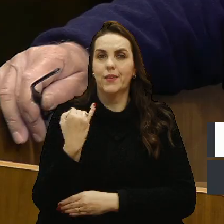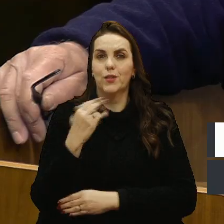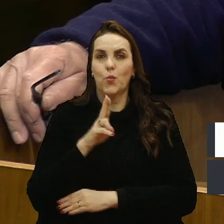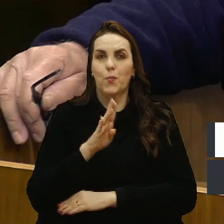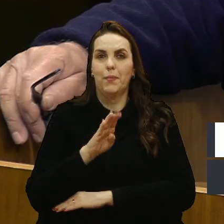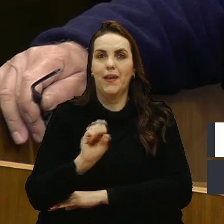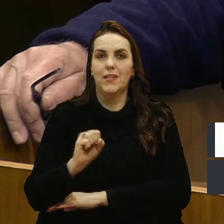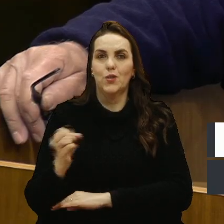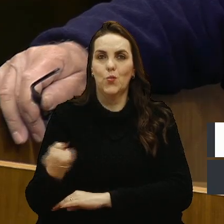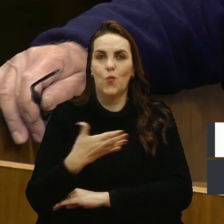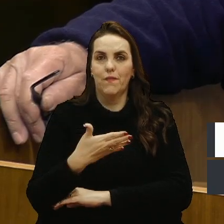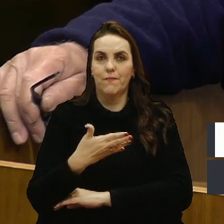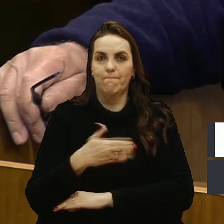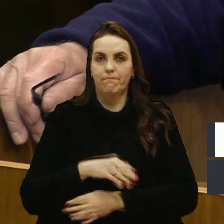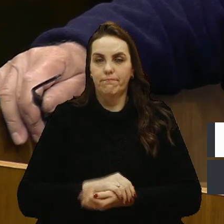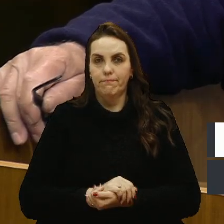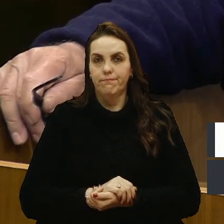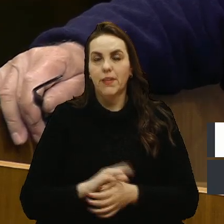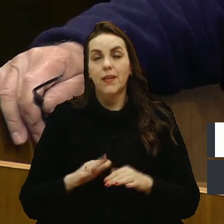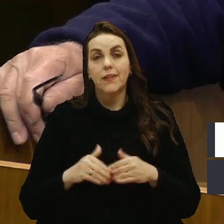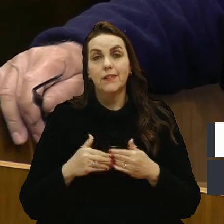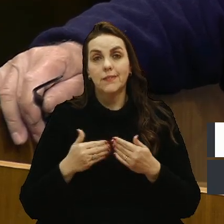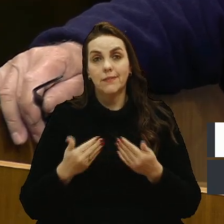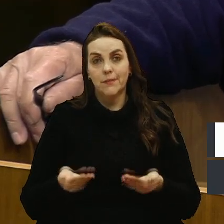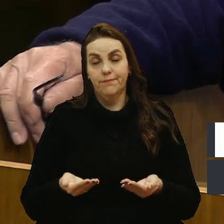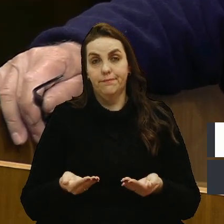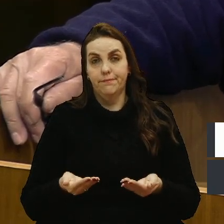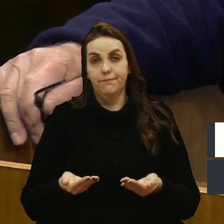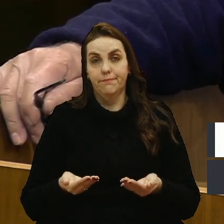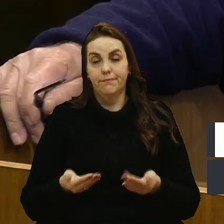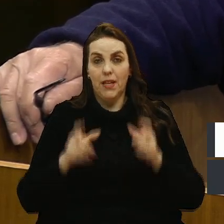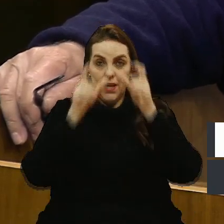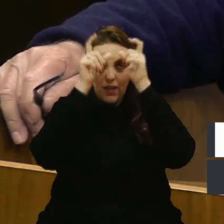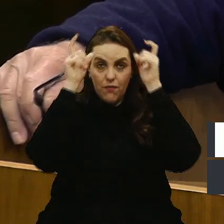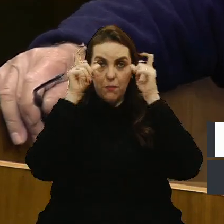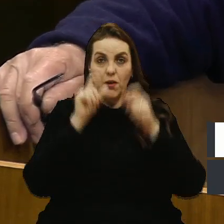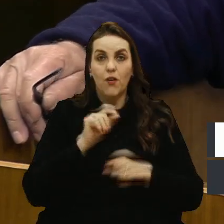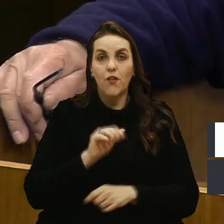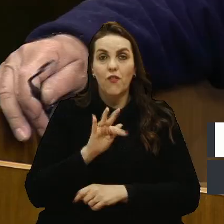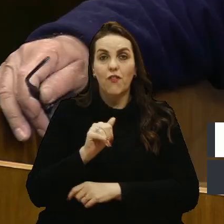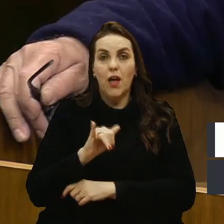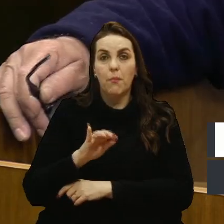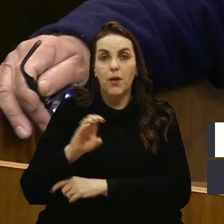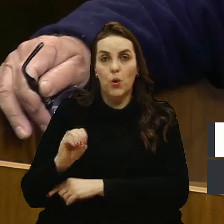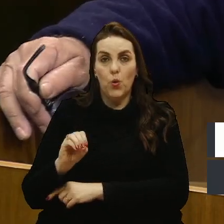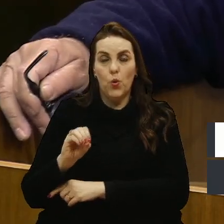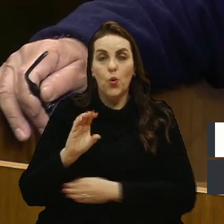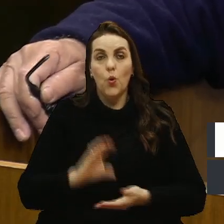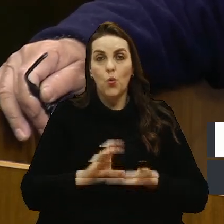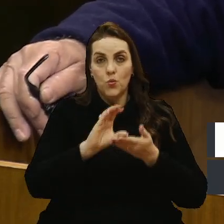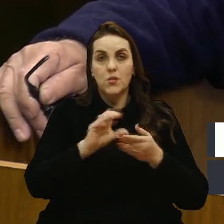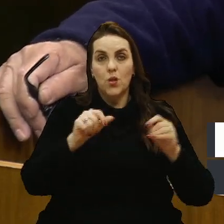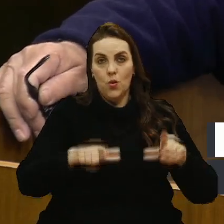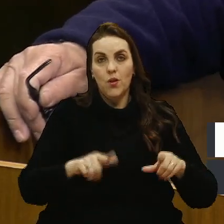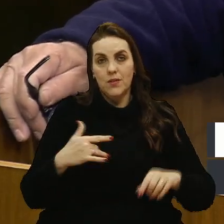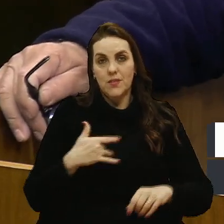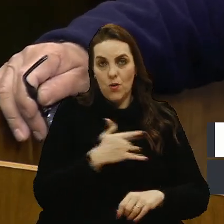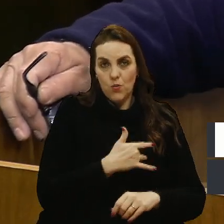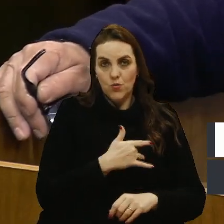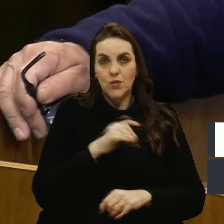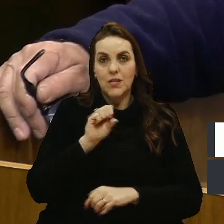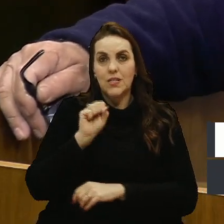nova ali. Então, ao enfermeiro Fábio, ao Conselho Local da Saúde, a Samanta,